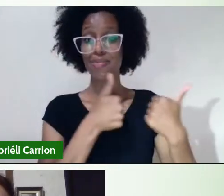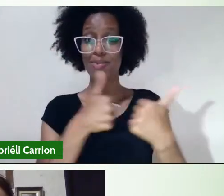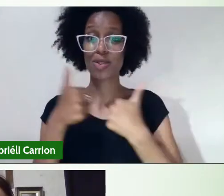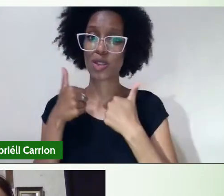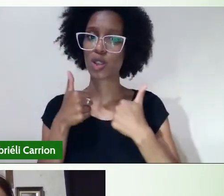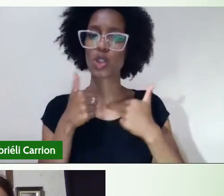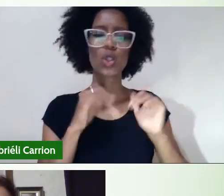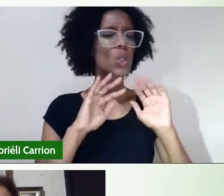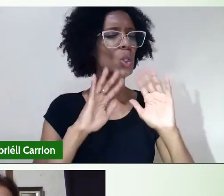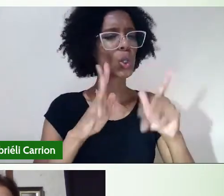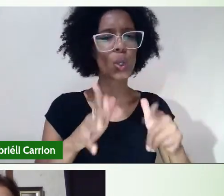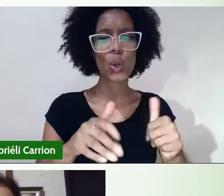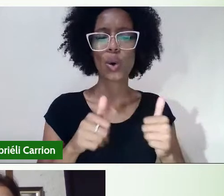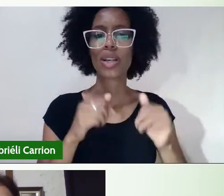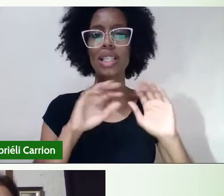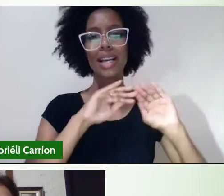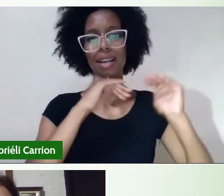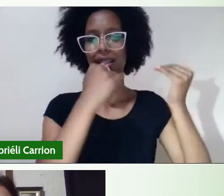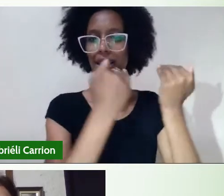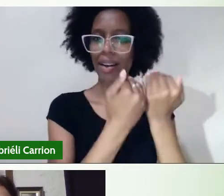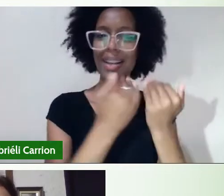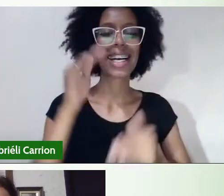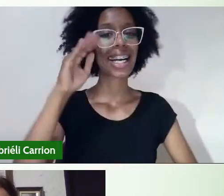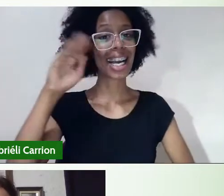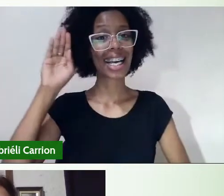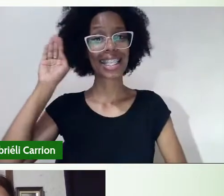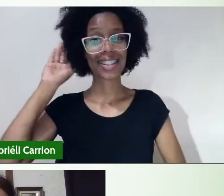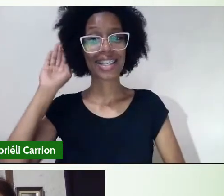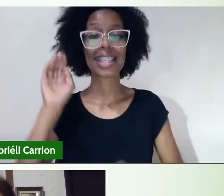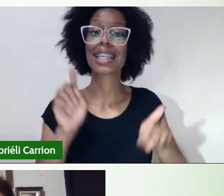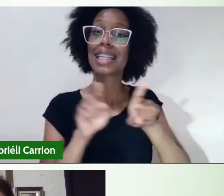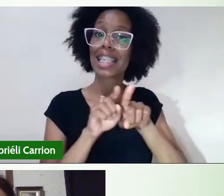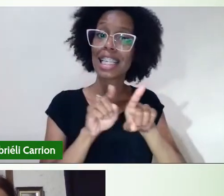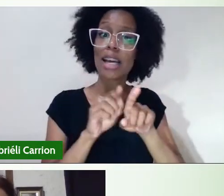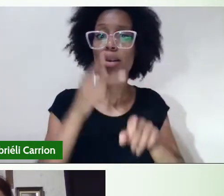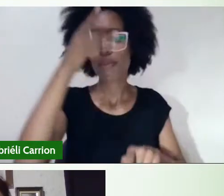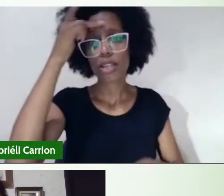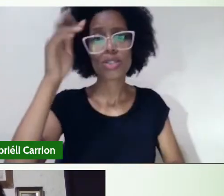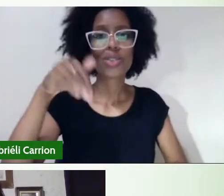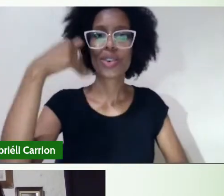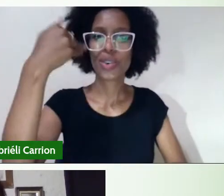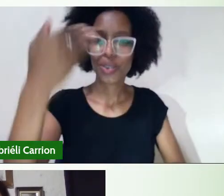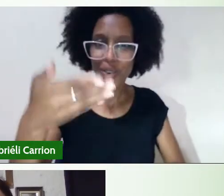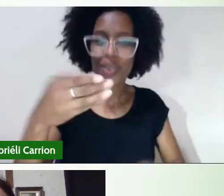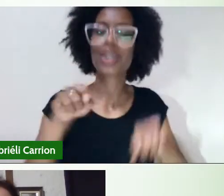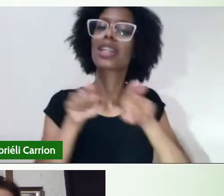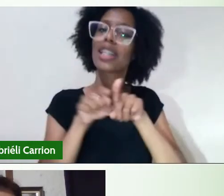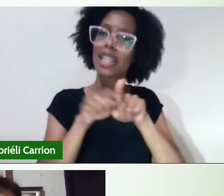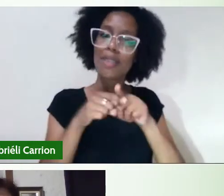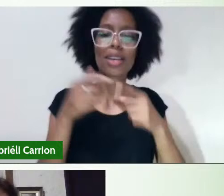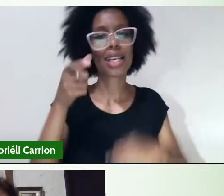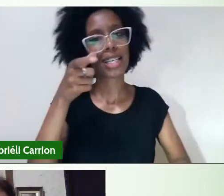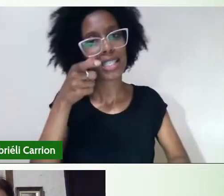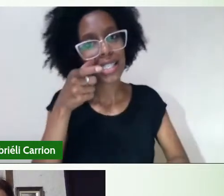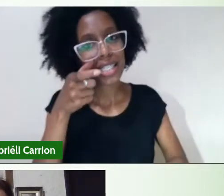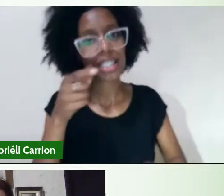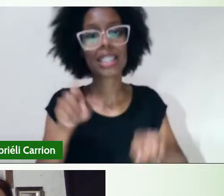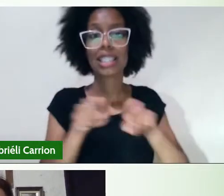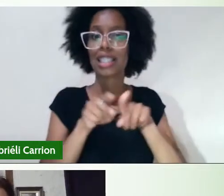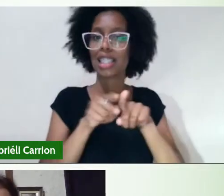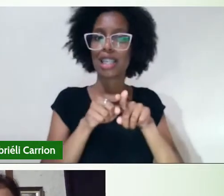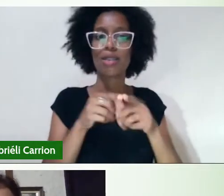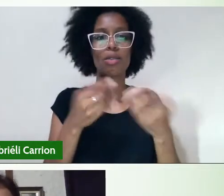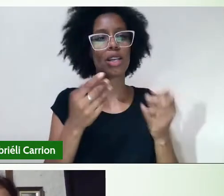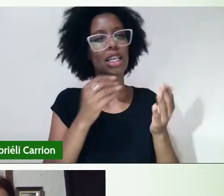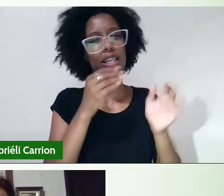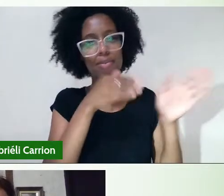demais membros da nossa comunidade acadêmica e pessoas de fora da nossa comunidade que nos prestigiam e que depois vão ter oportunidade de